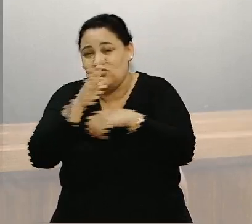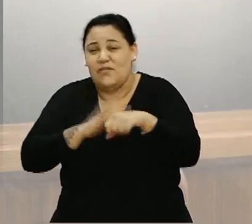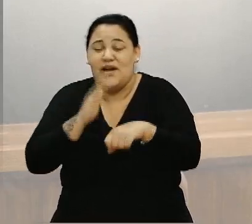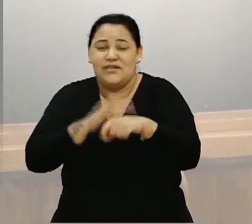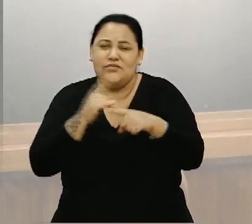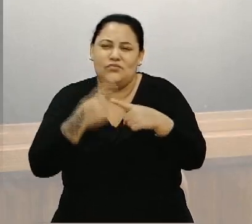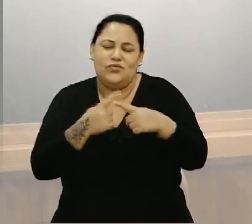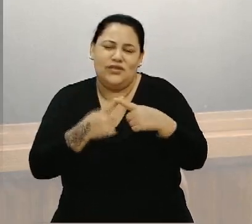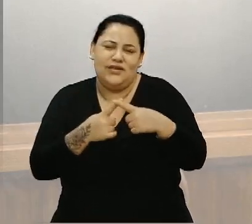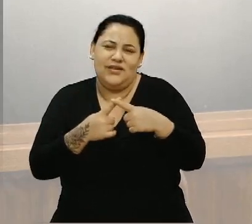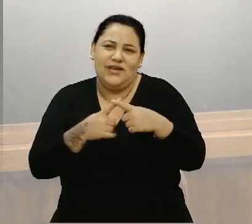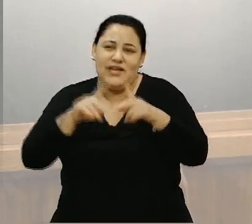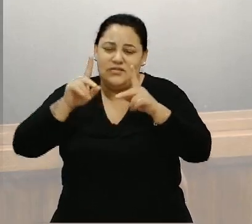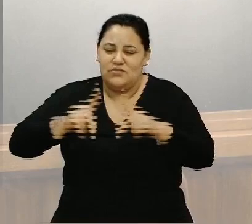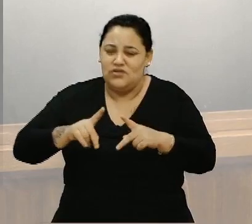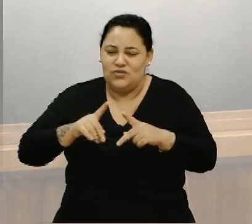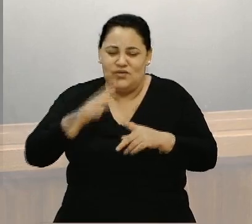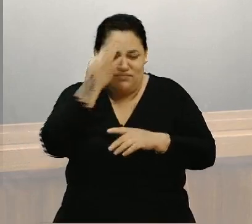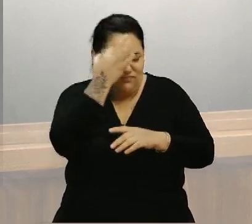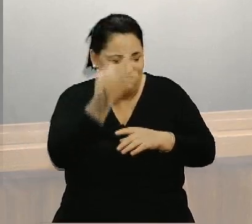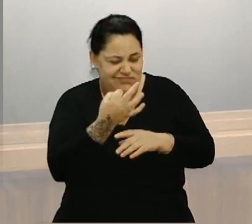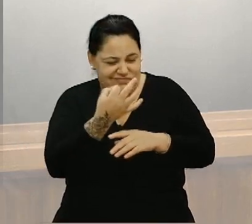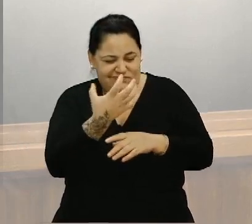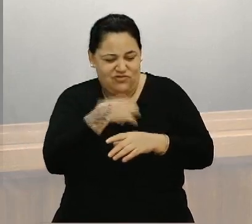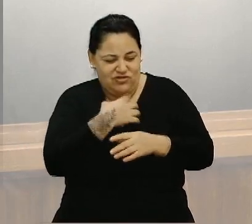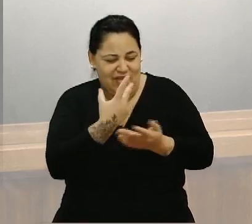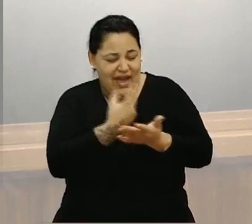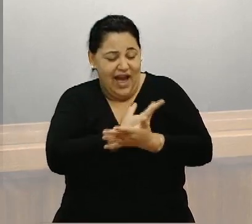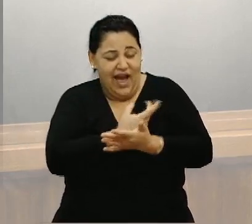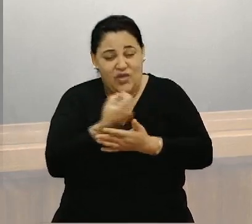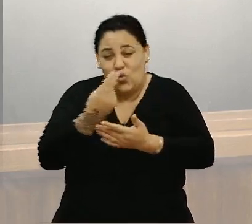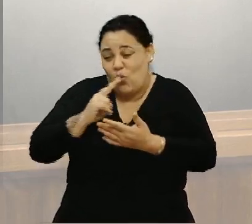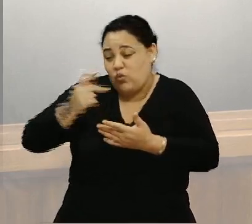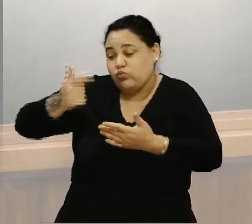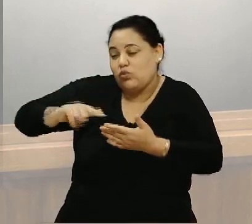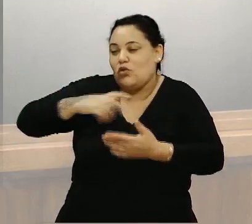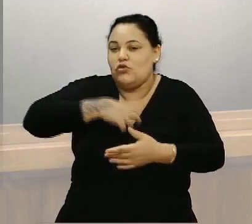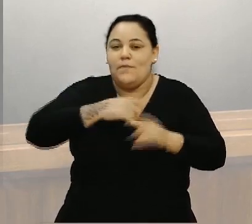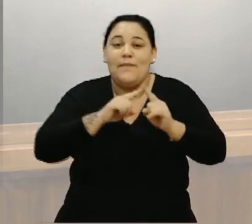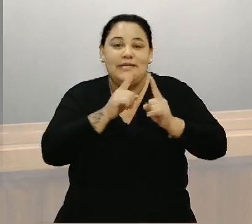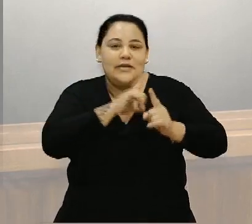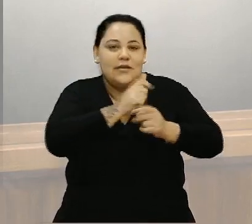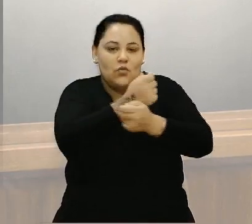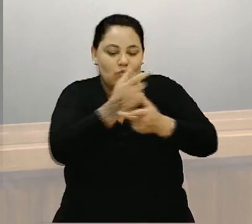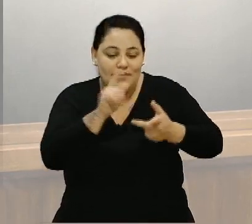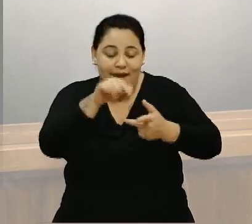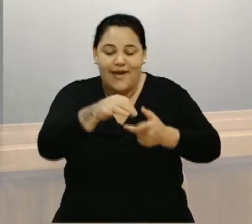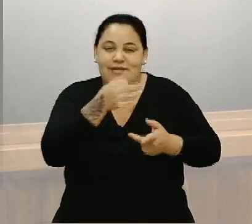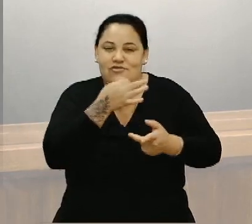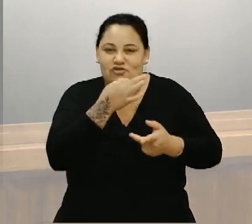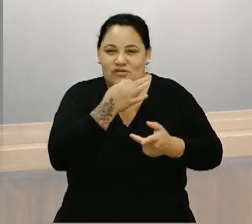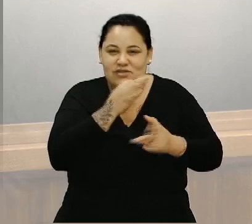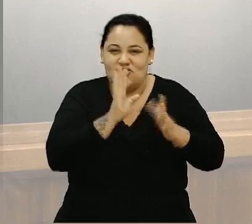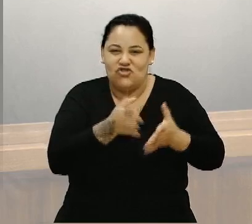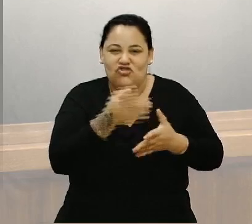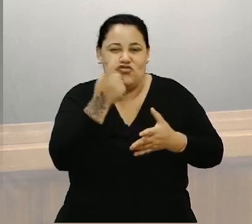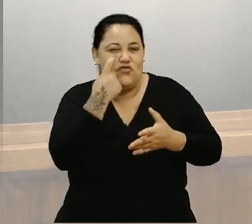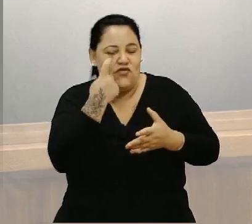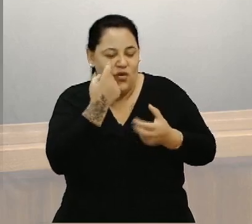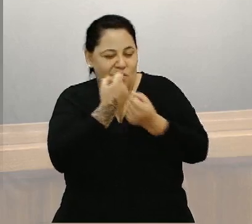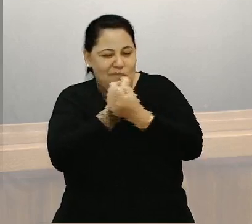interpretaram das diversas formas, mas tem muitas coisas, inclusive na nossa cidade, que a gente viu de debochando